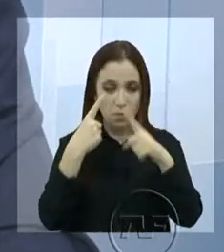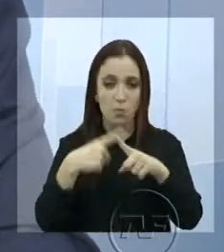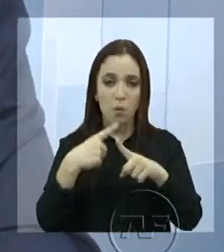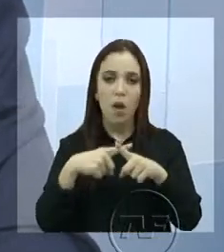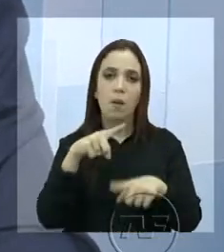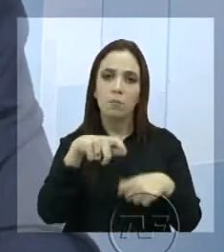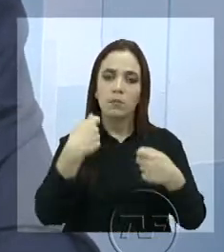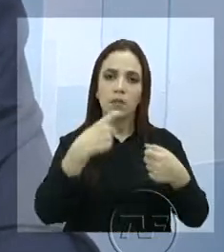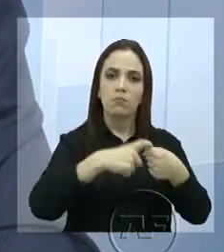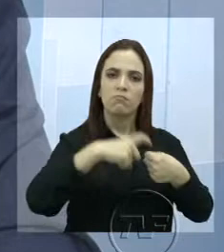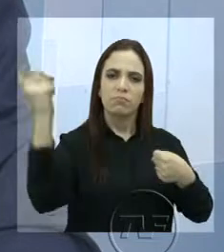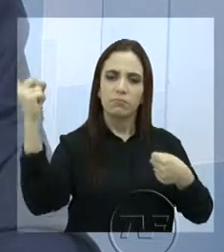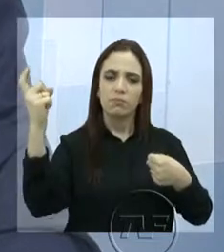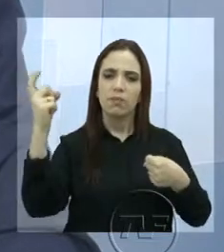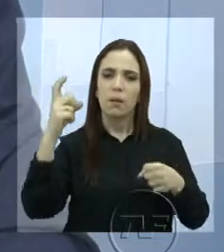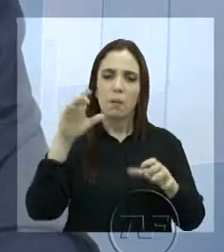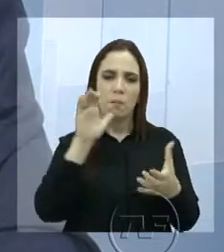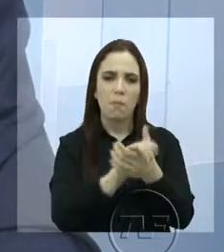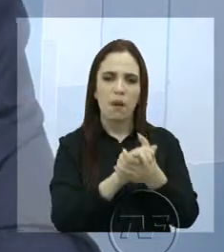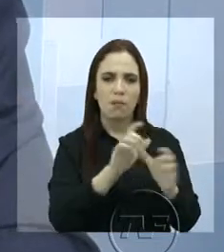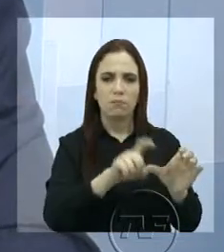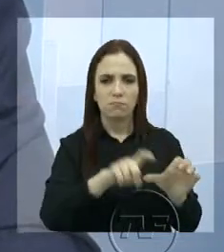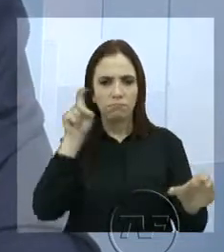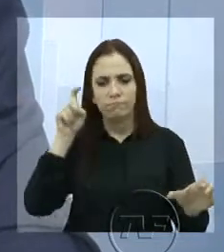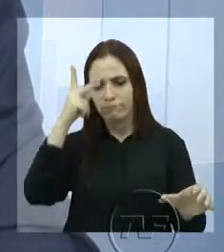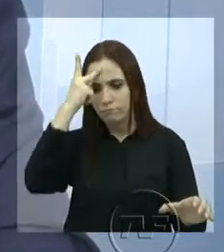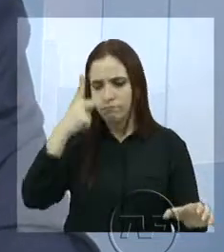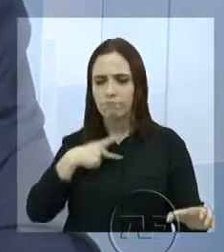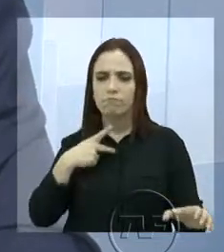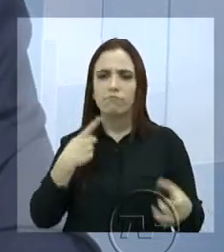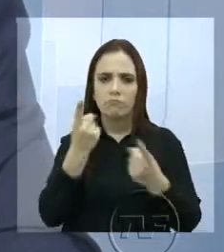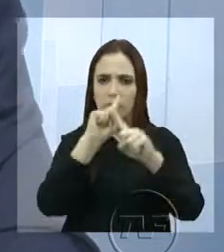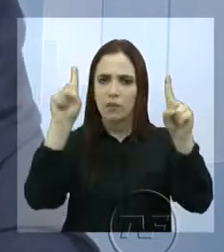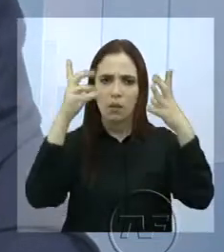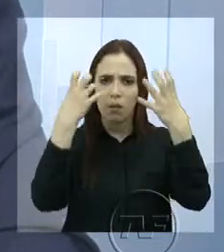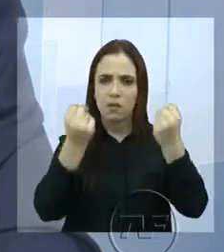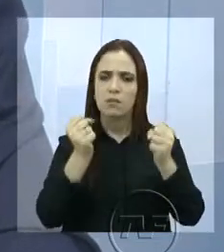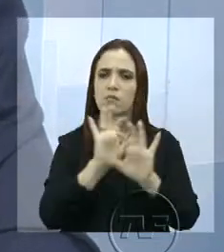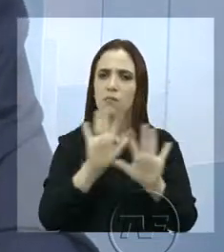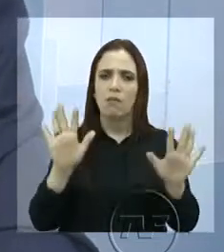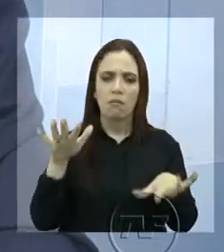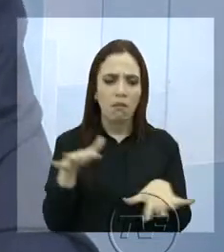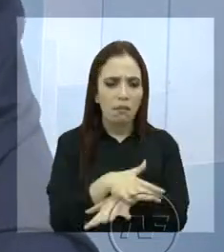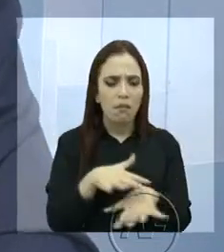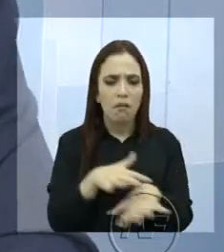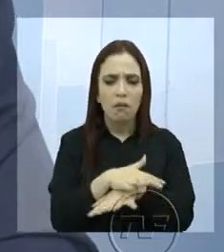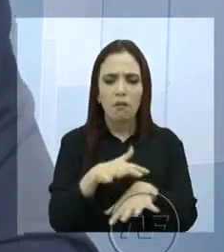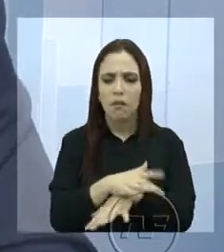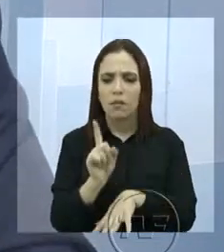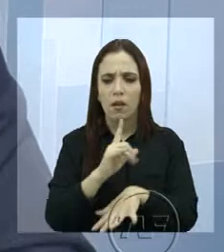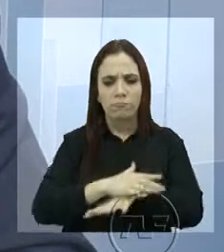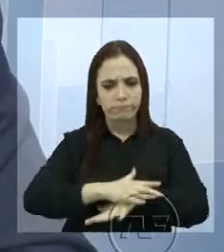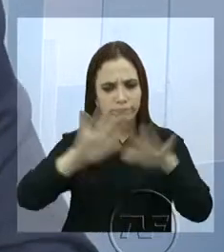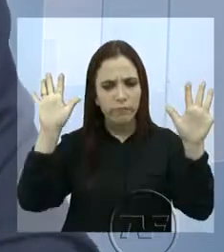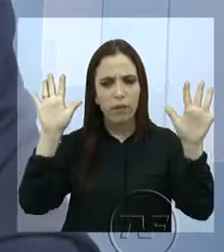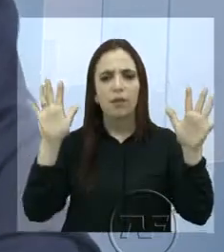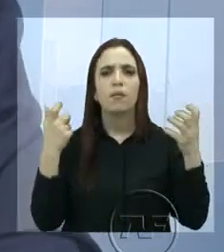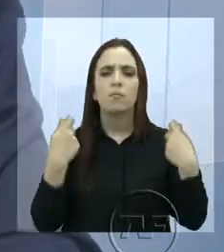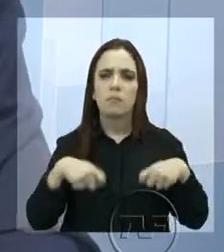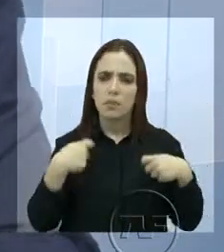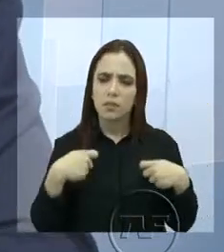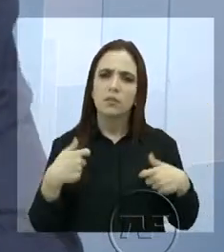realmente se empoderem e possam dizer um não, dar um basta numa relação subjugada, né, que tem com esses companheiros